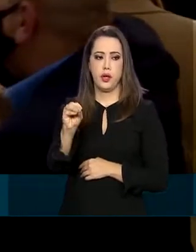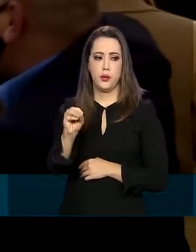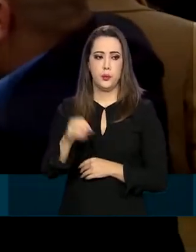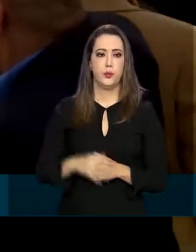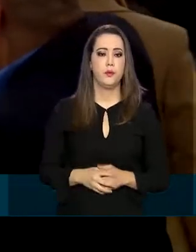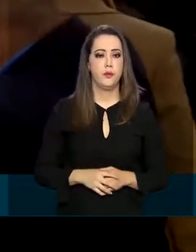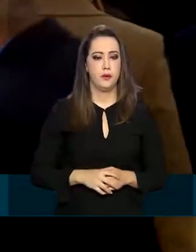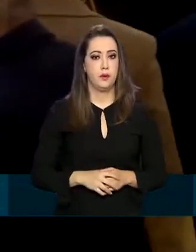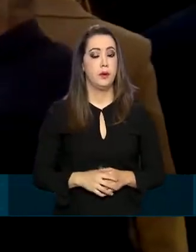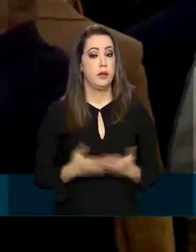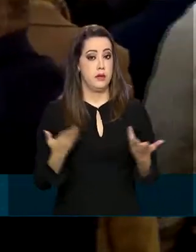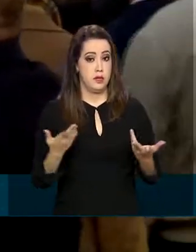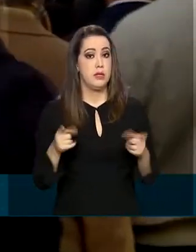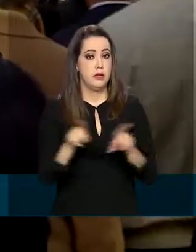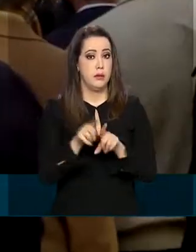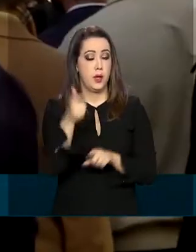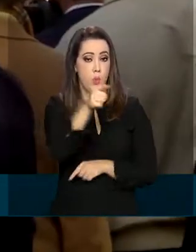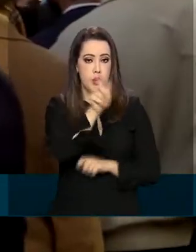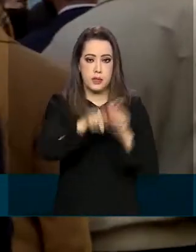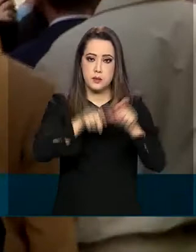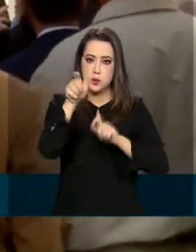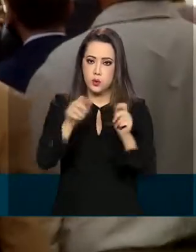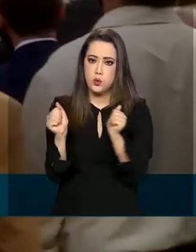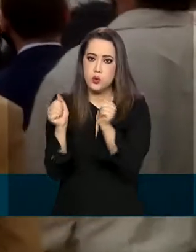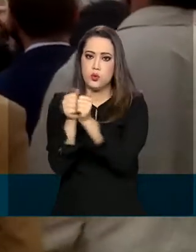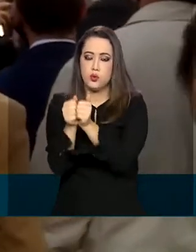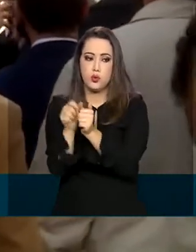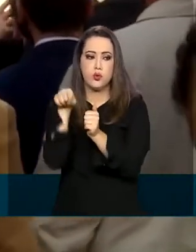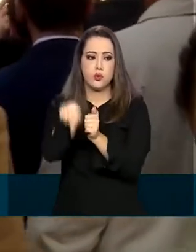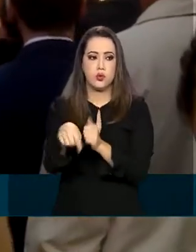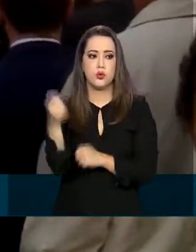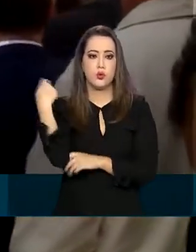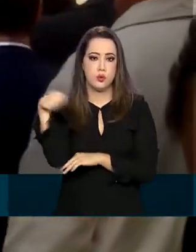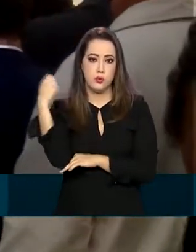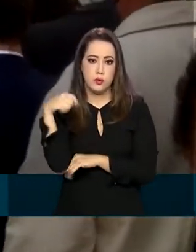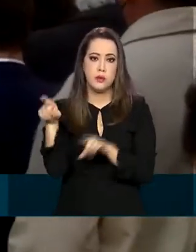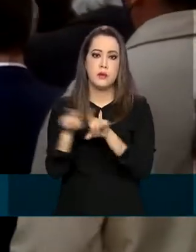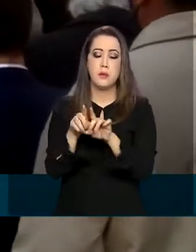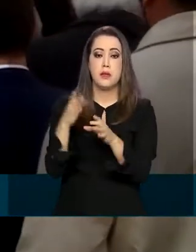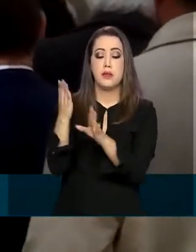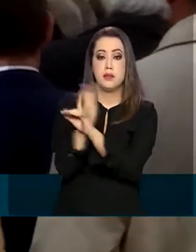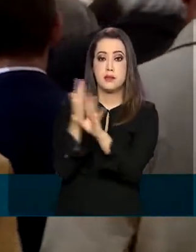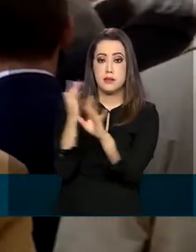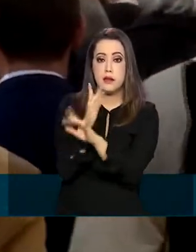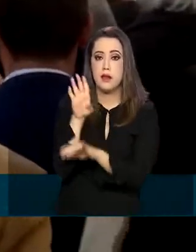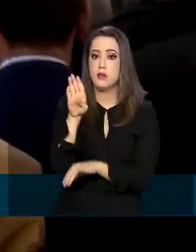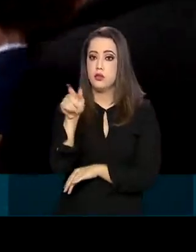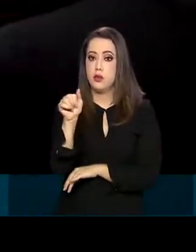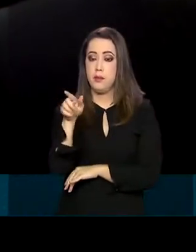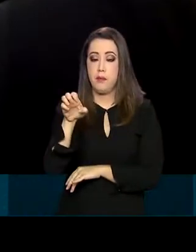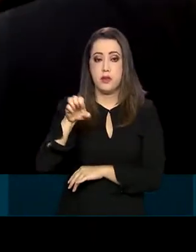Além de outras autoridades do governo do Rio Grande do Sul e da cidade de Bagé.